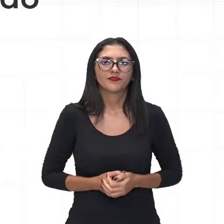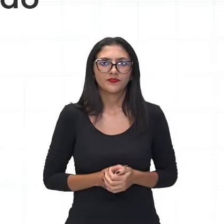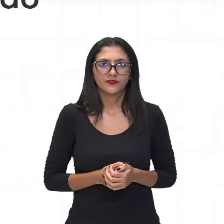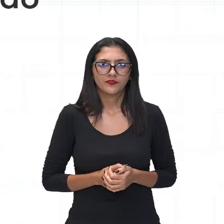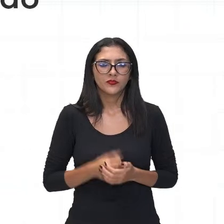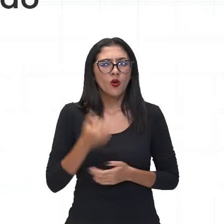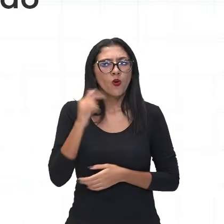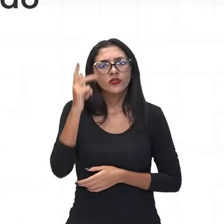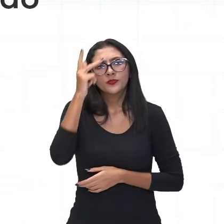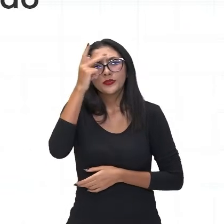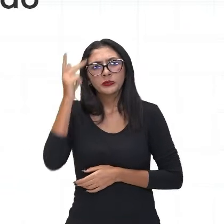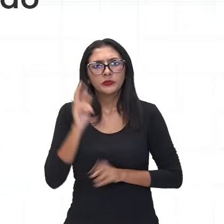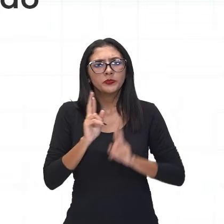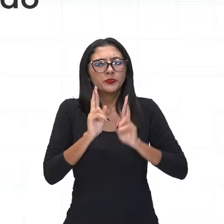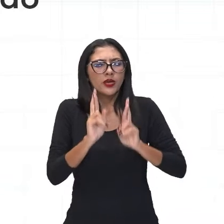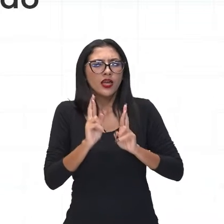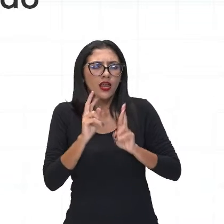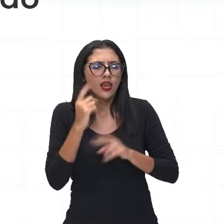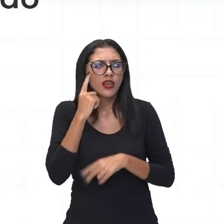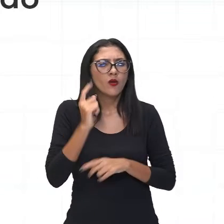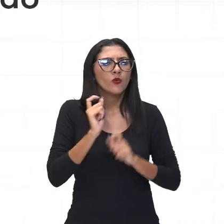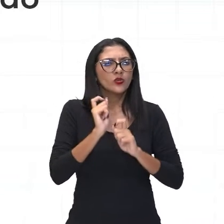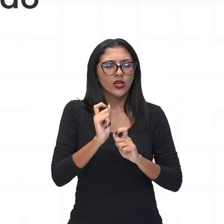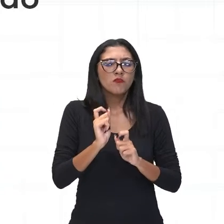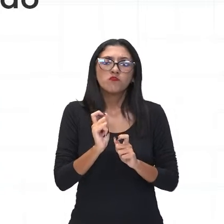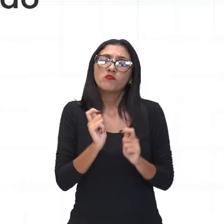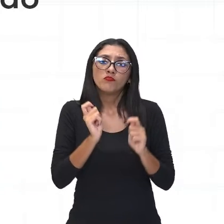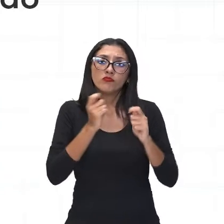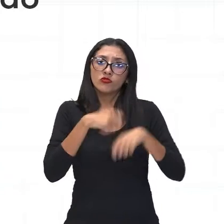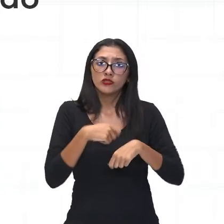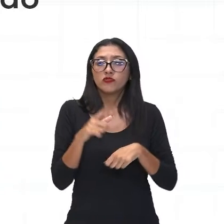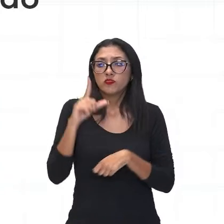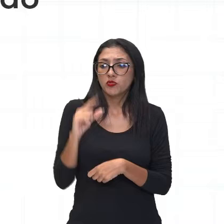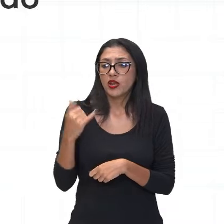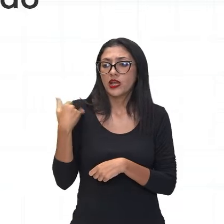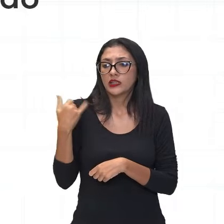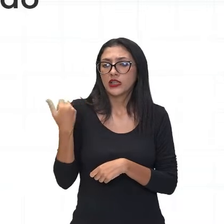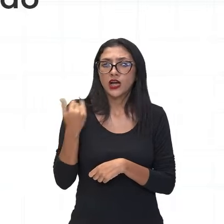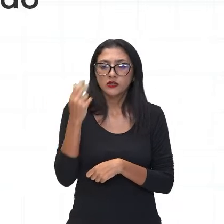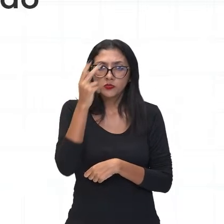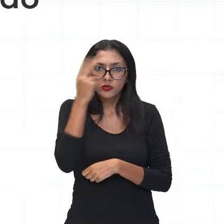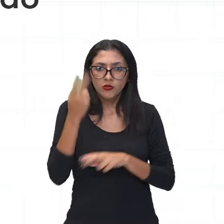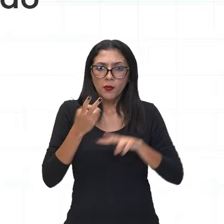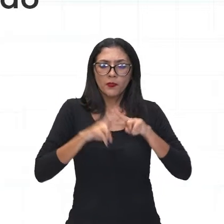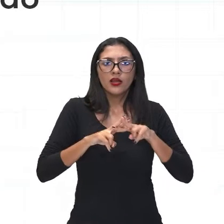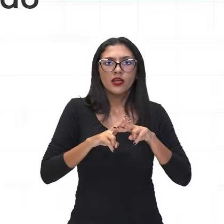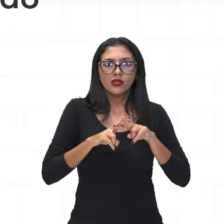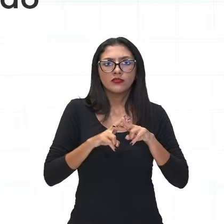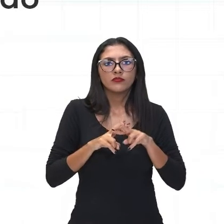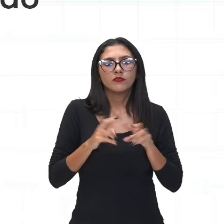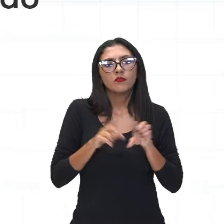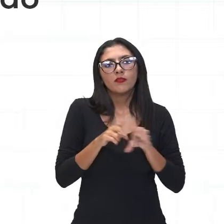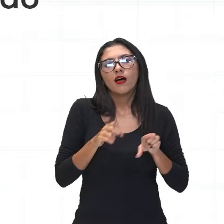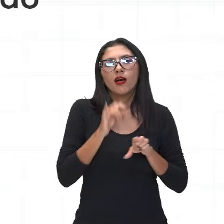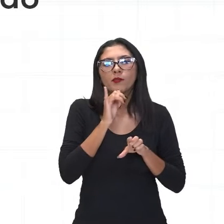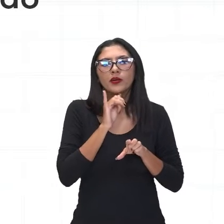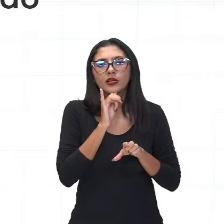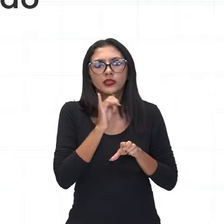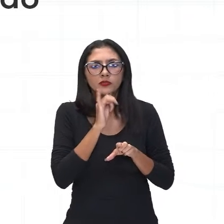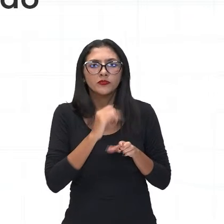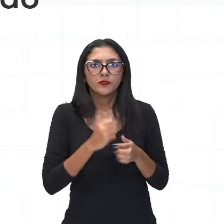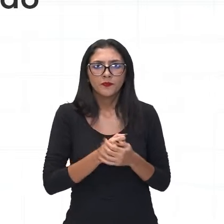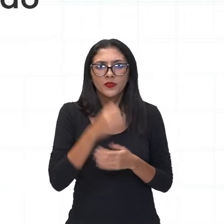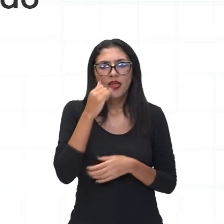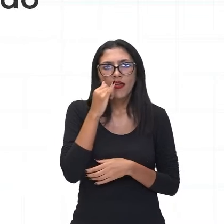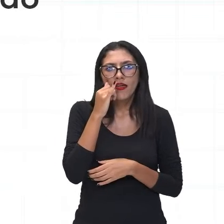poderiam afirmar que podemos reduzir a maioridade penal, mas sem estender